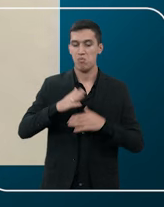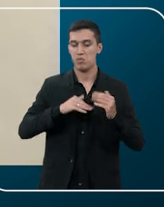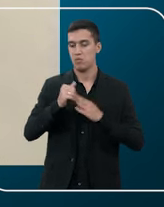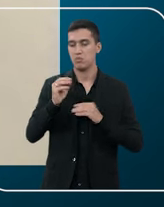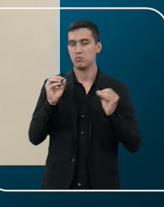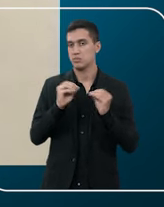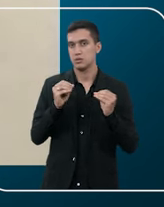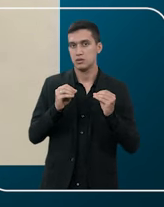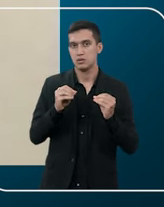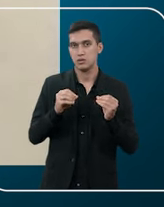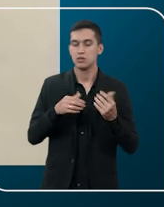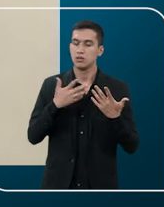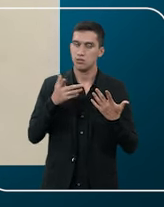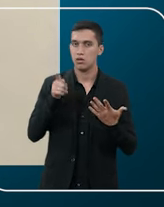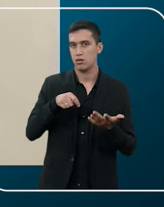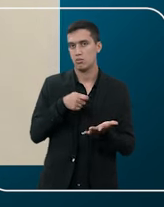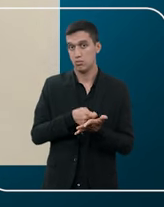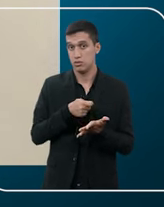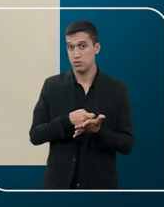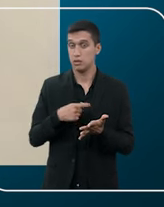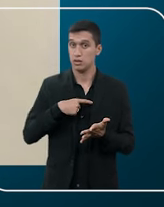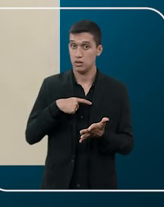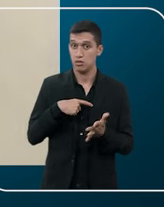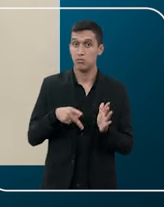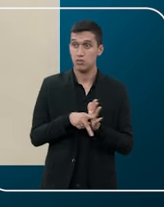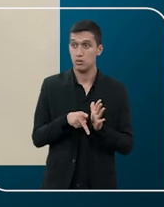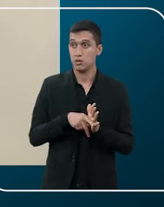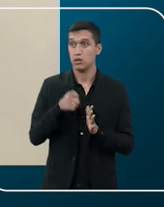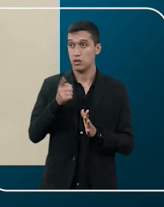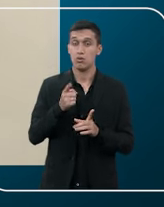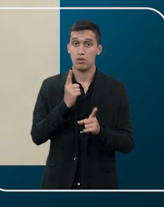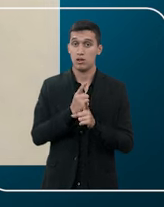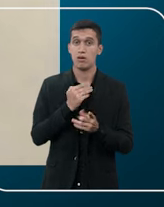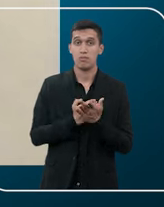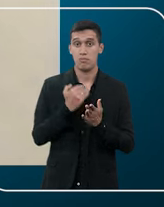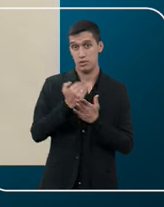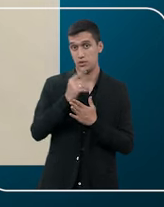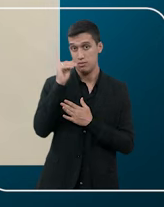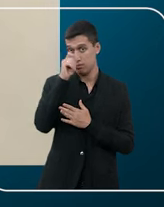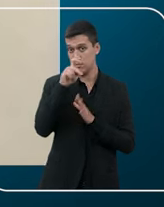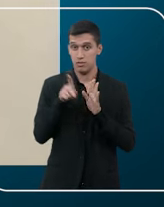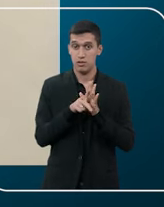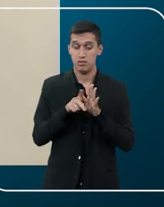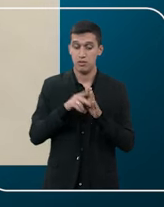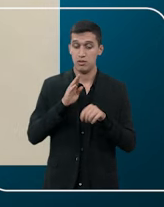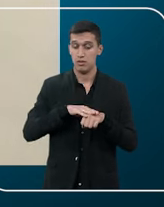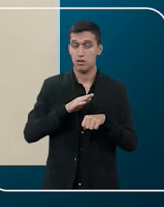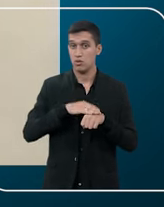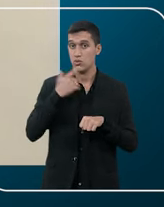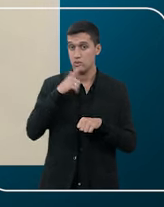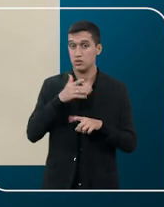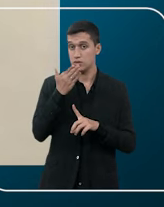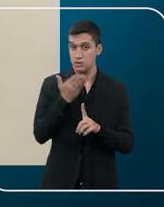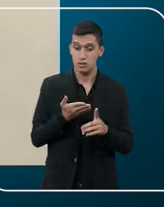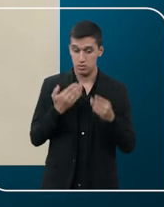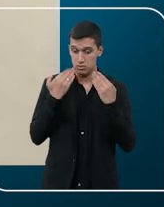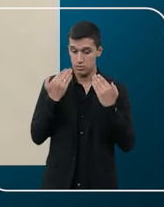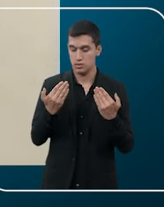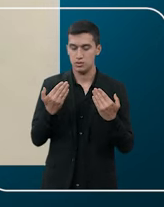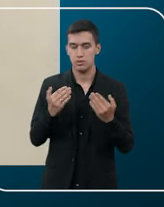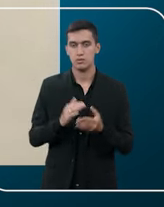sendo de meio, é mais complicado na prática conseguir essa demonstração.